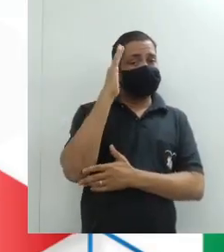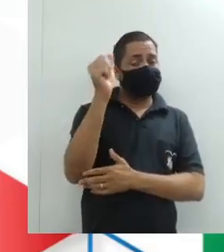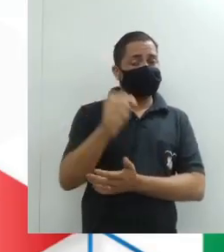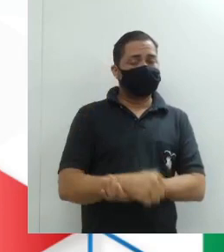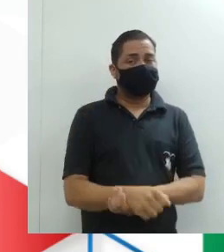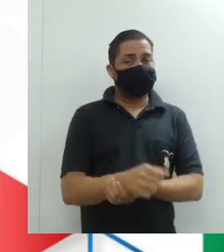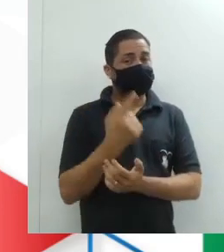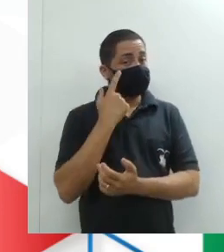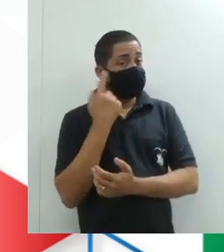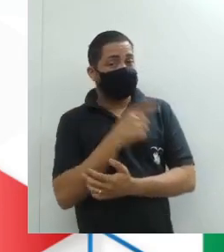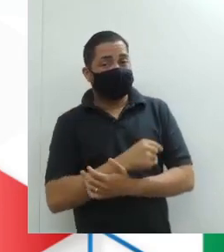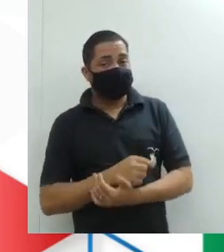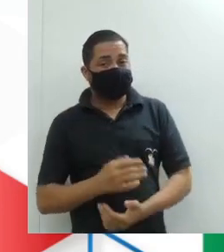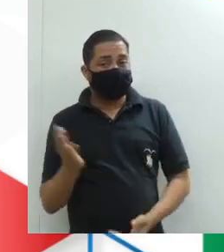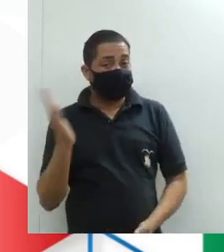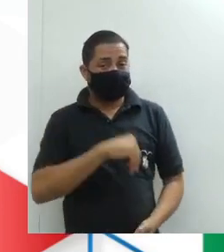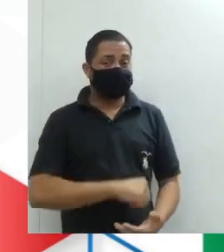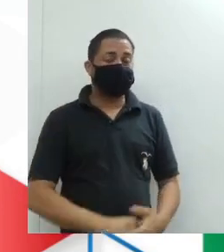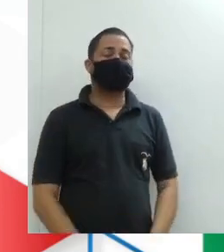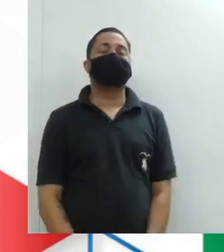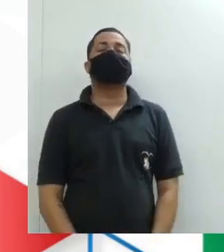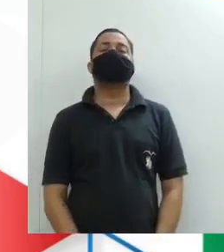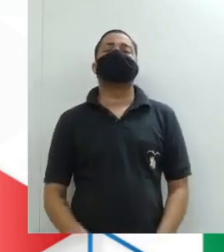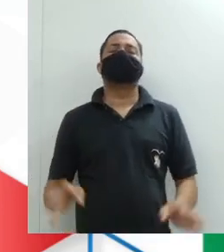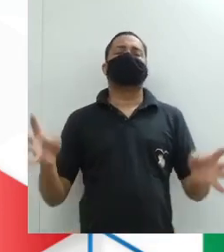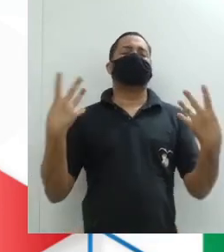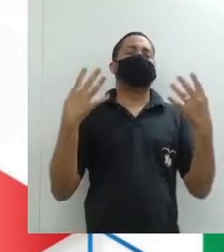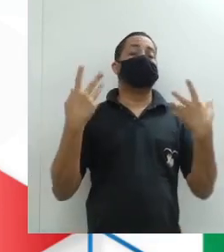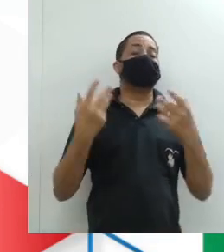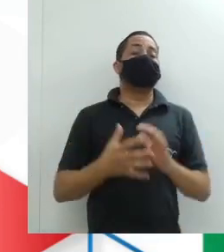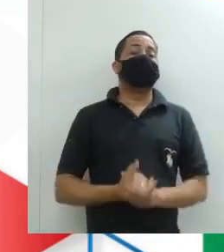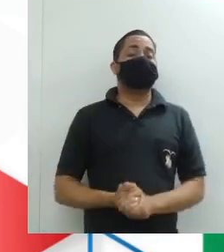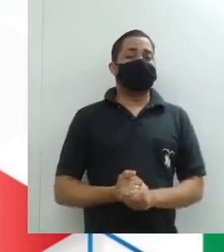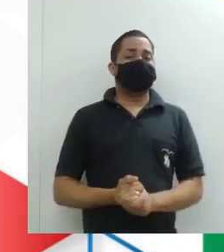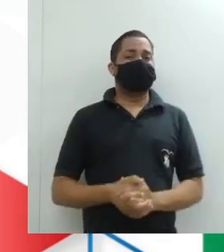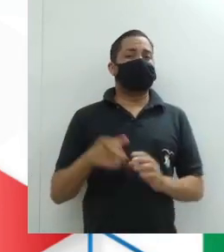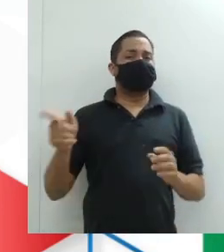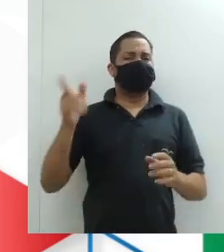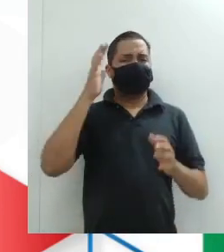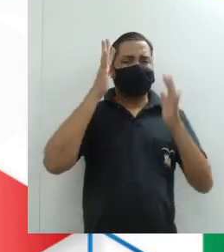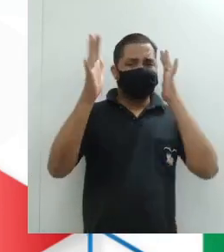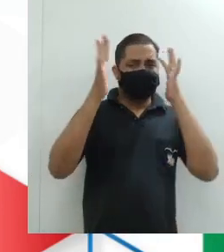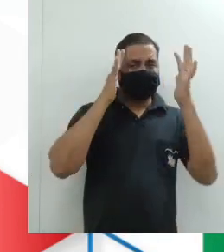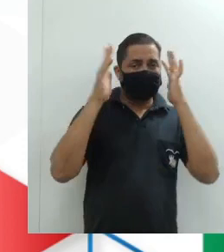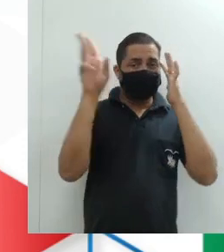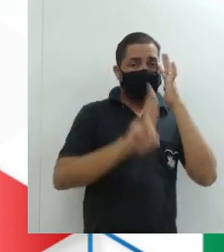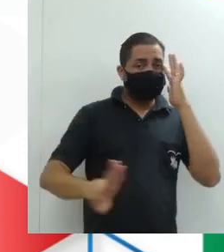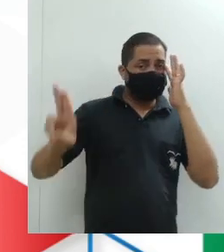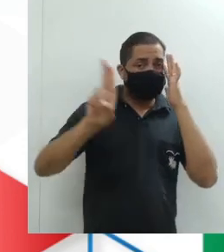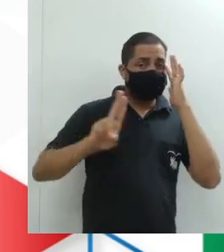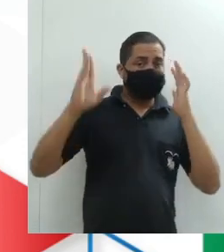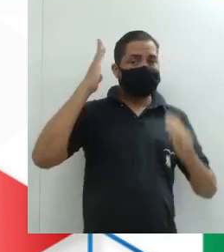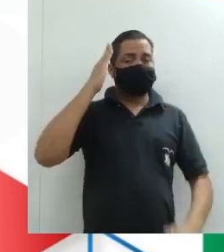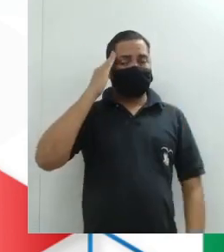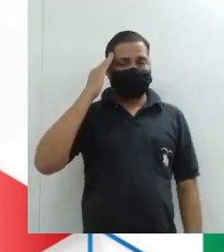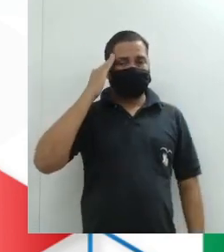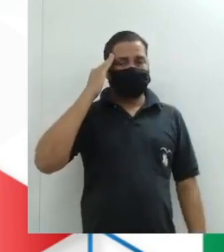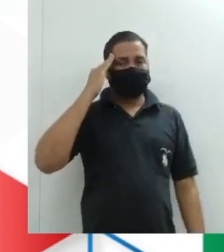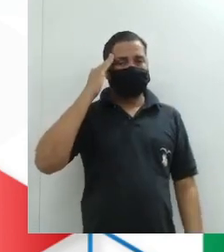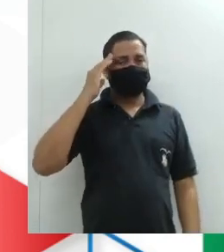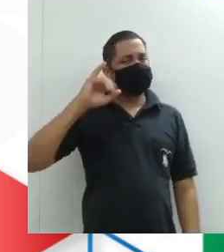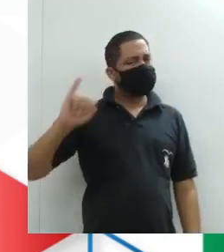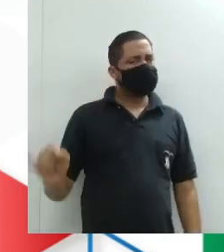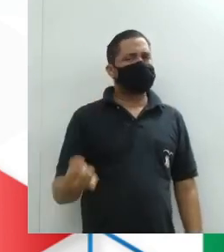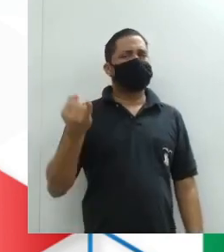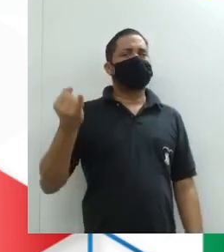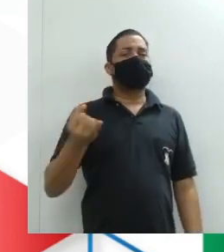vamos ver? Acompanhem comigo, prestem bem atenção. A filosofia é o uso do saber em proveito